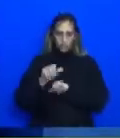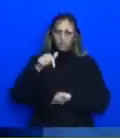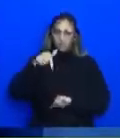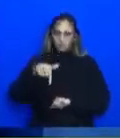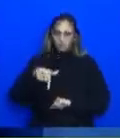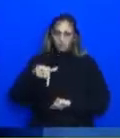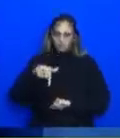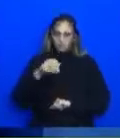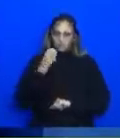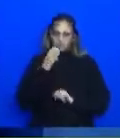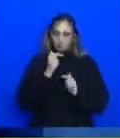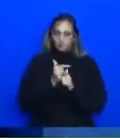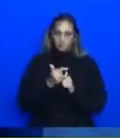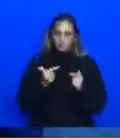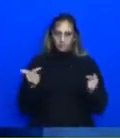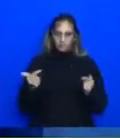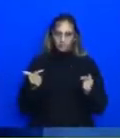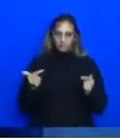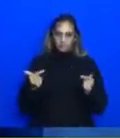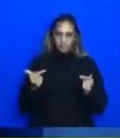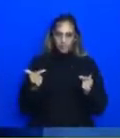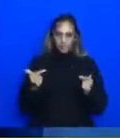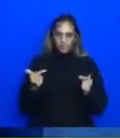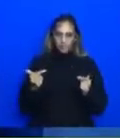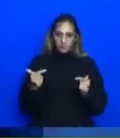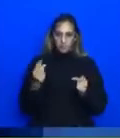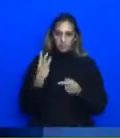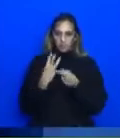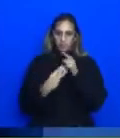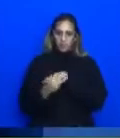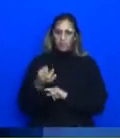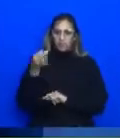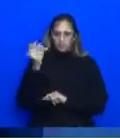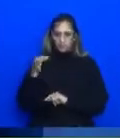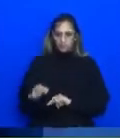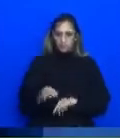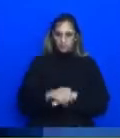7. Boa sorte, você ganha prêmio a partir de 3 acertos.